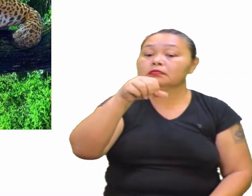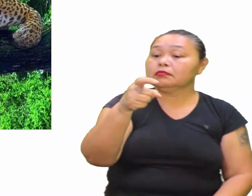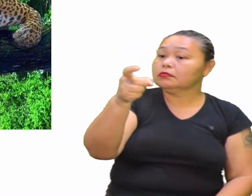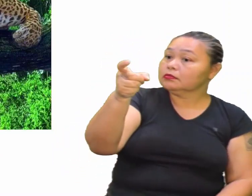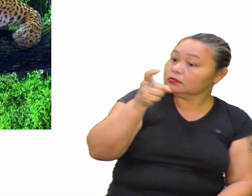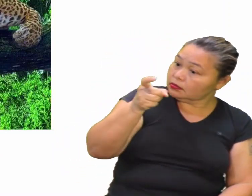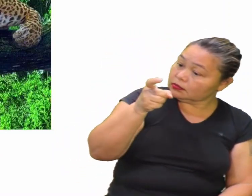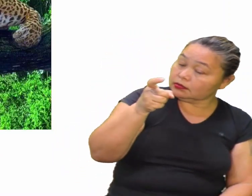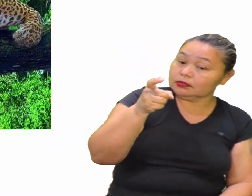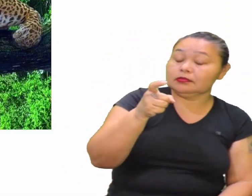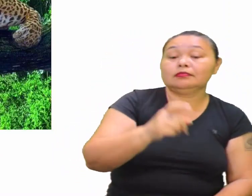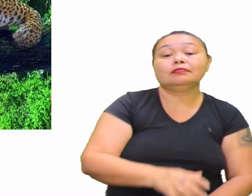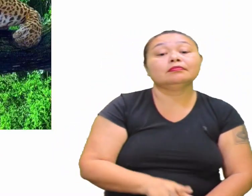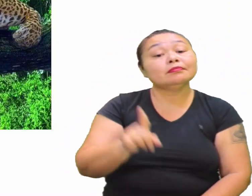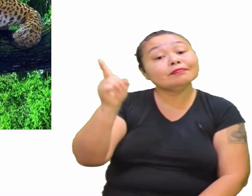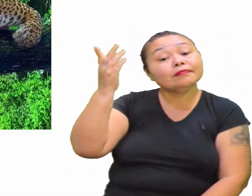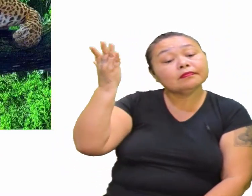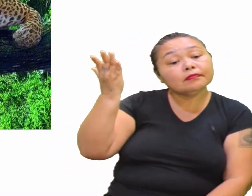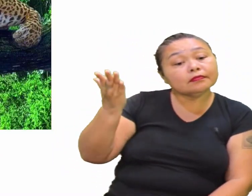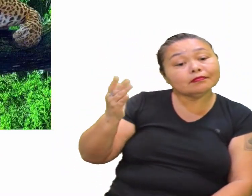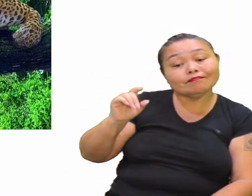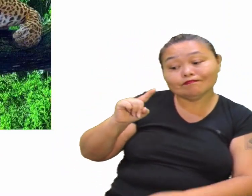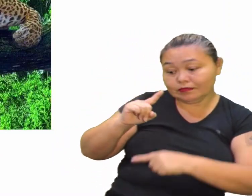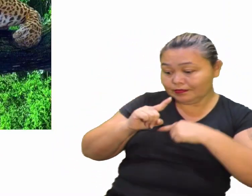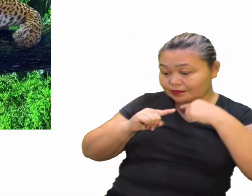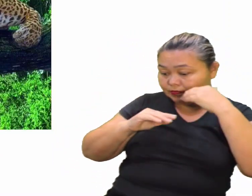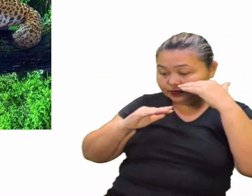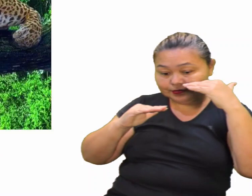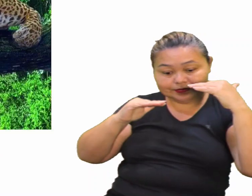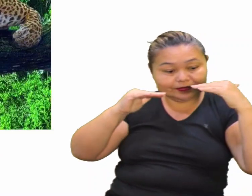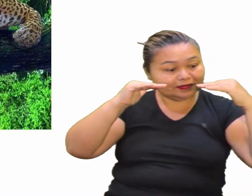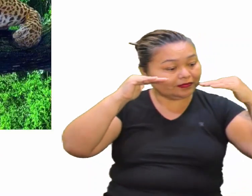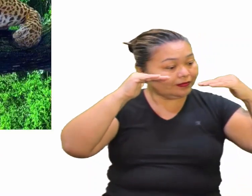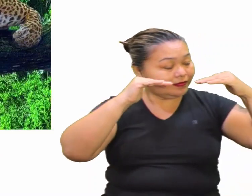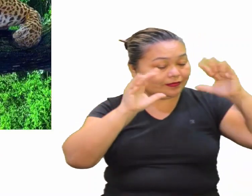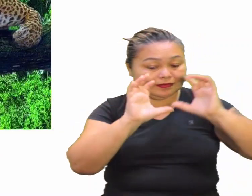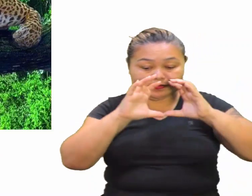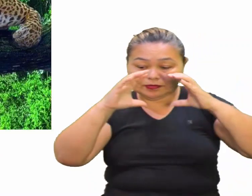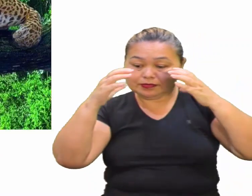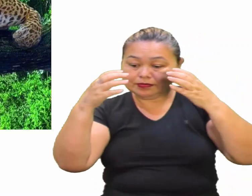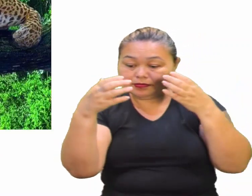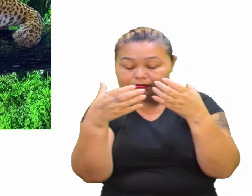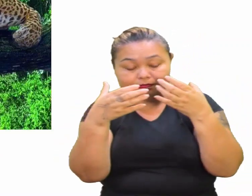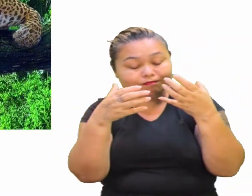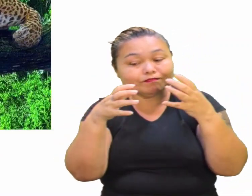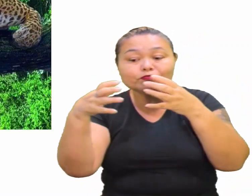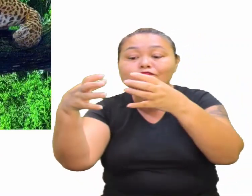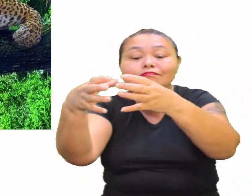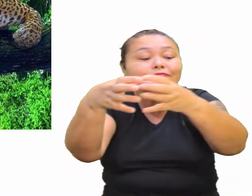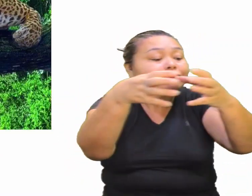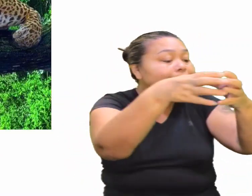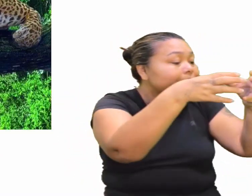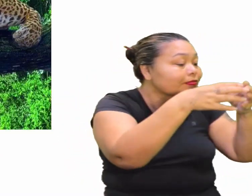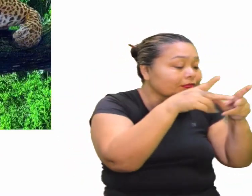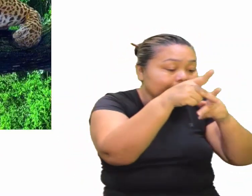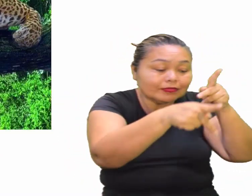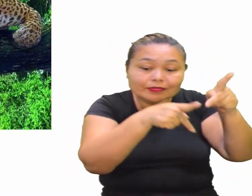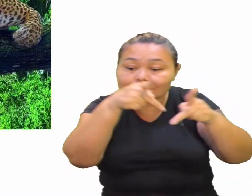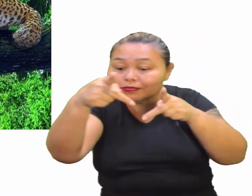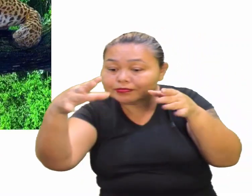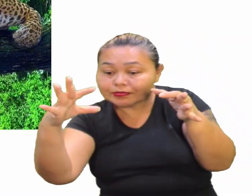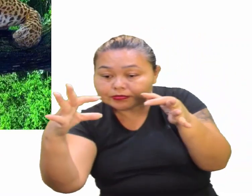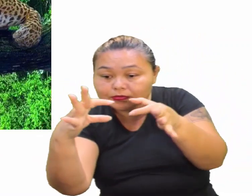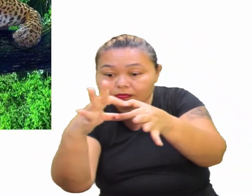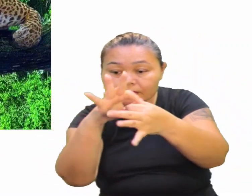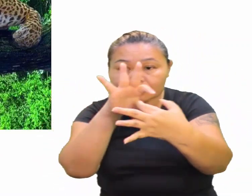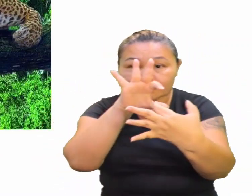comunidade clímax, que é esse ponto de equilíbrio. Quando a gente fala de comunidade, a gente está falando de várias populações